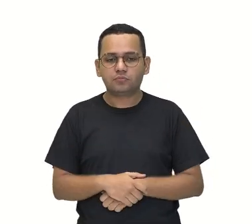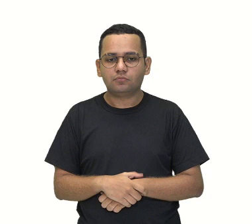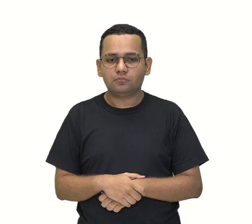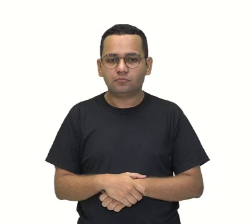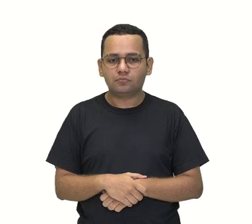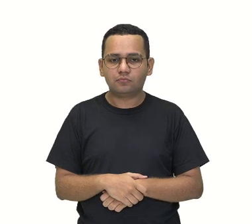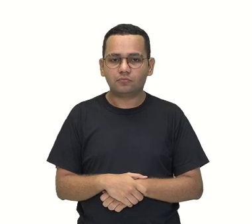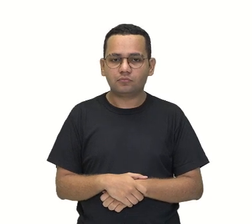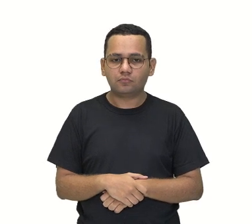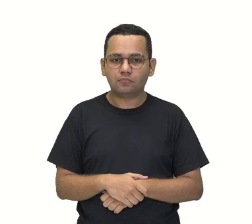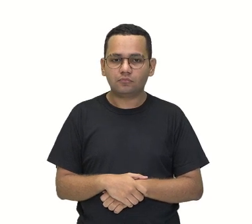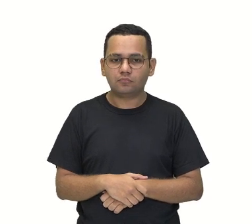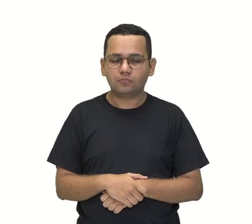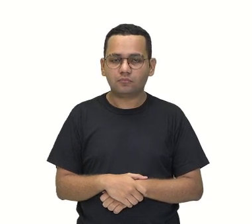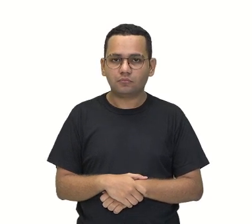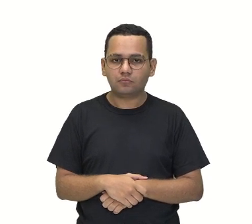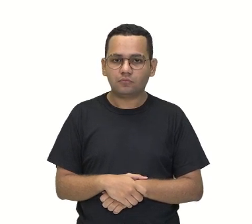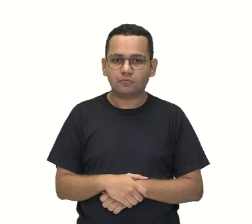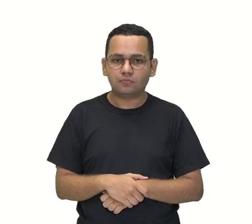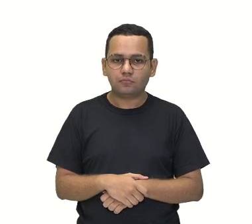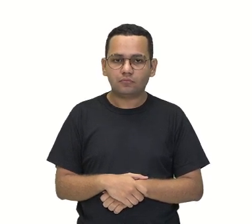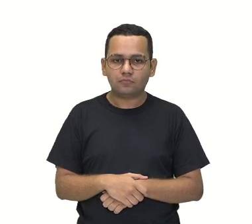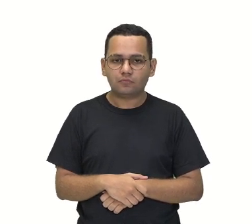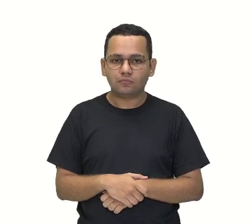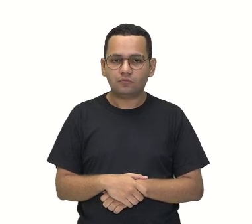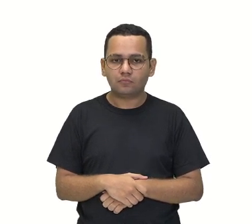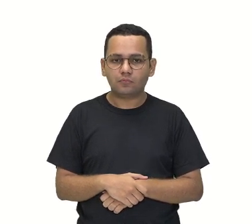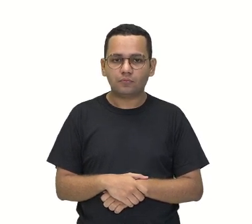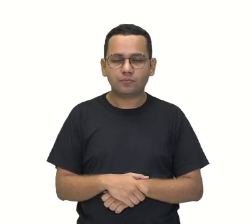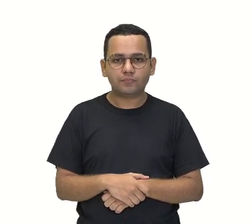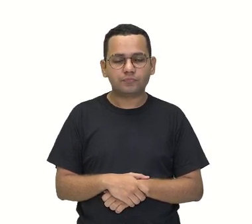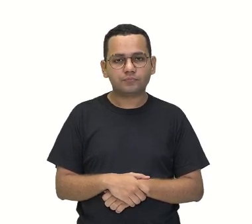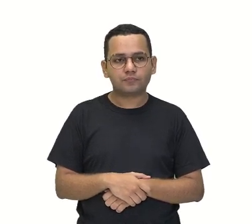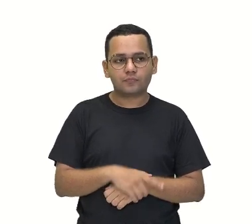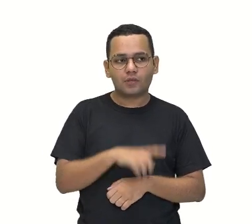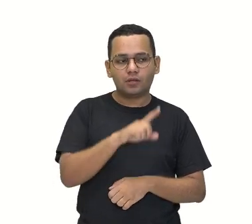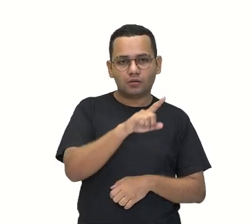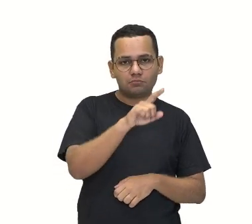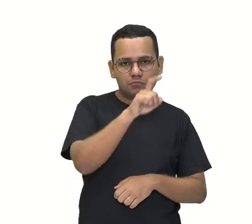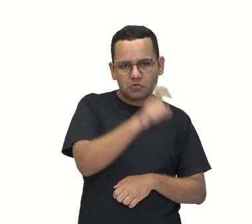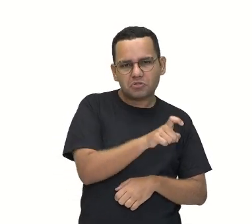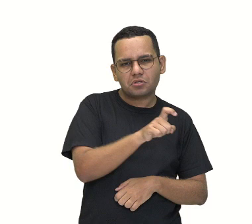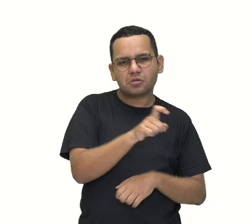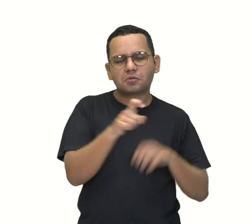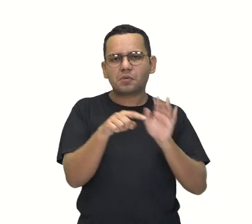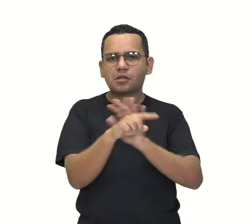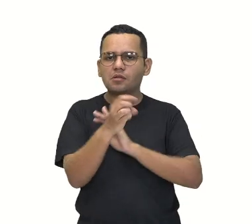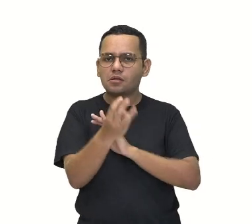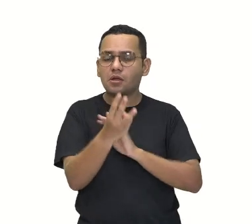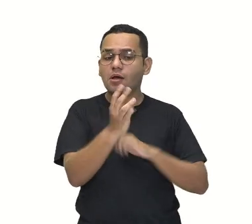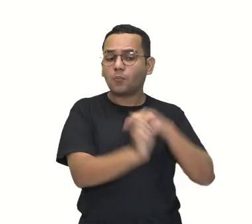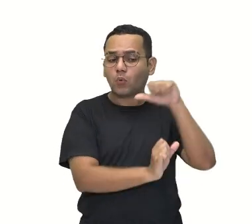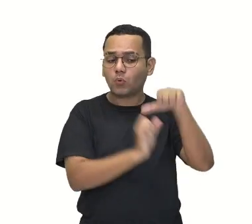o y aí no segundo membro, tá? E todos os outros elementos a gente leva para